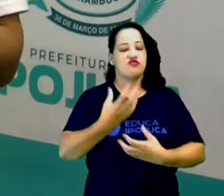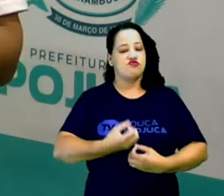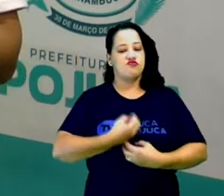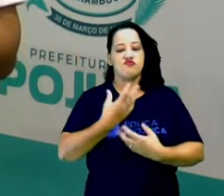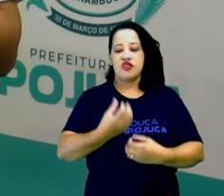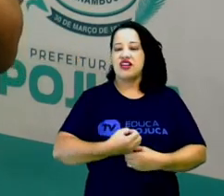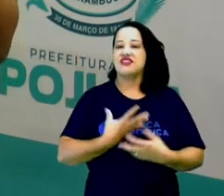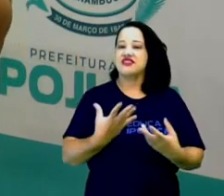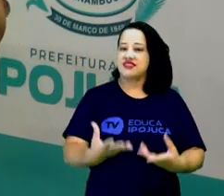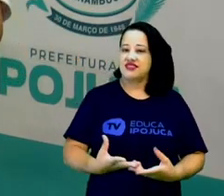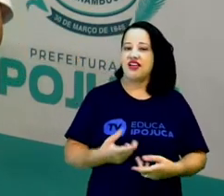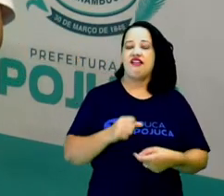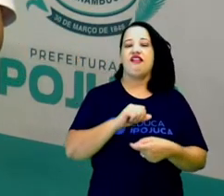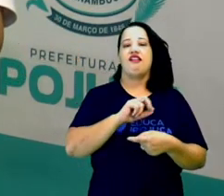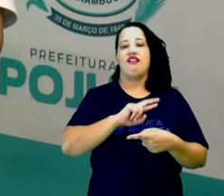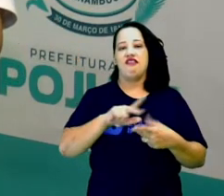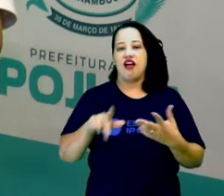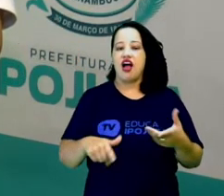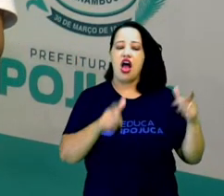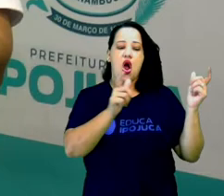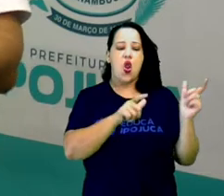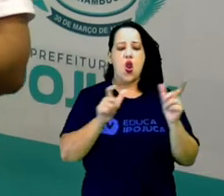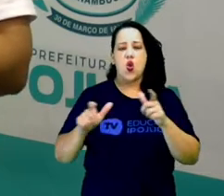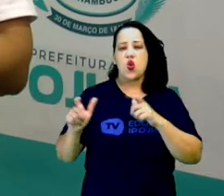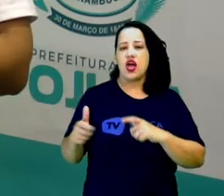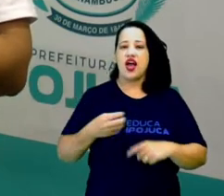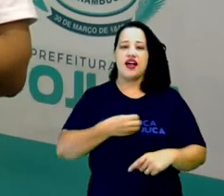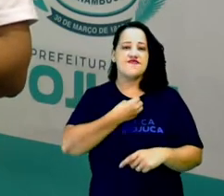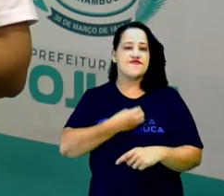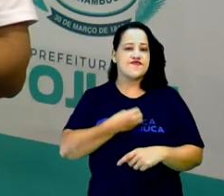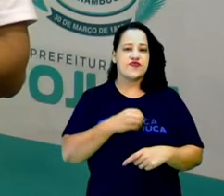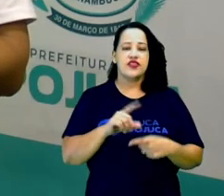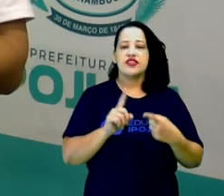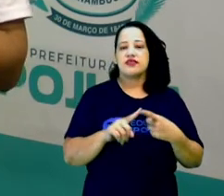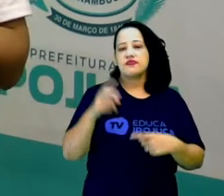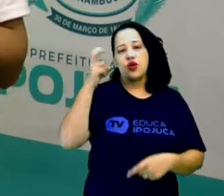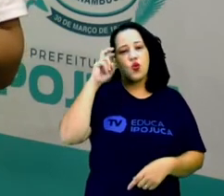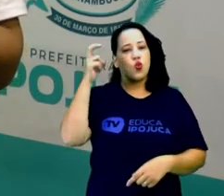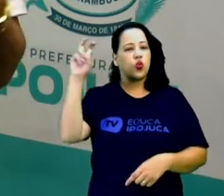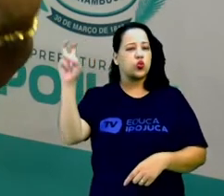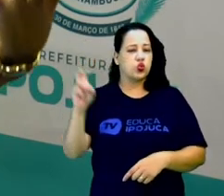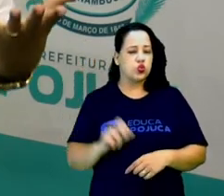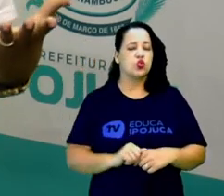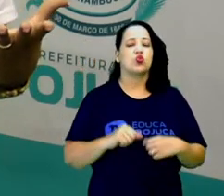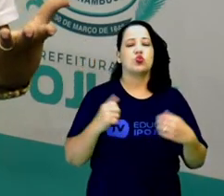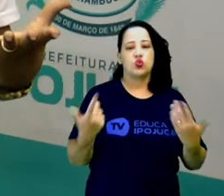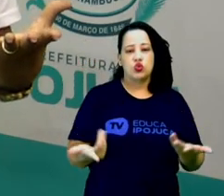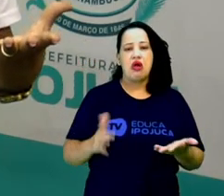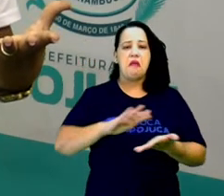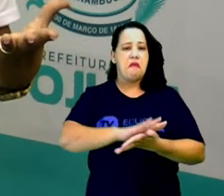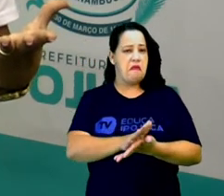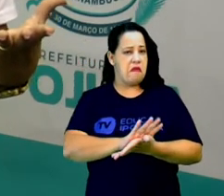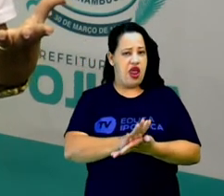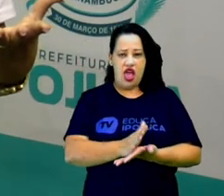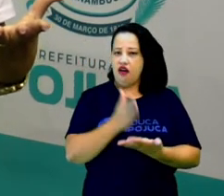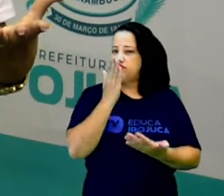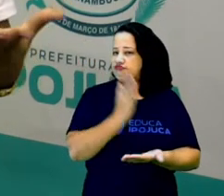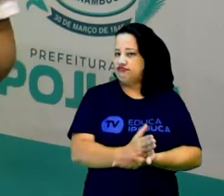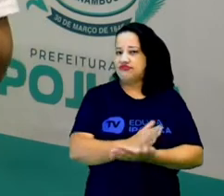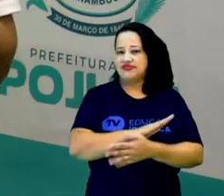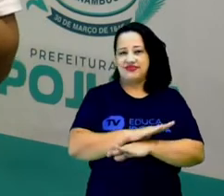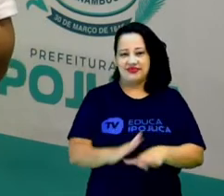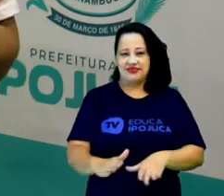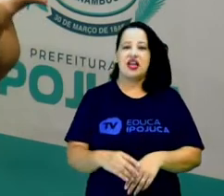pode expressar a questão da localização de onde você vive, a questão cultural e que não deve existir preconceito nesse